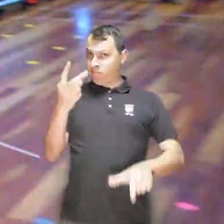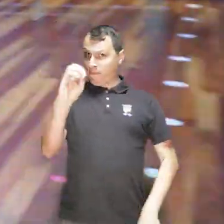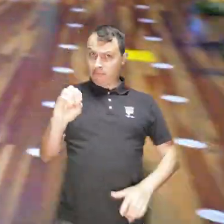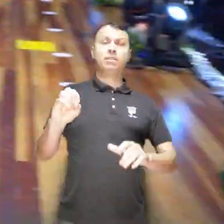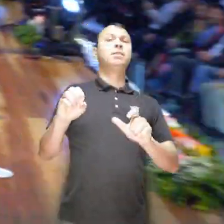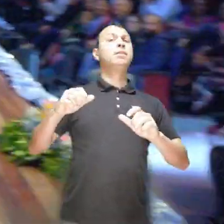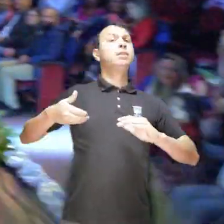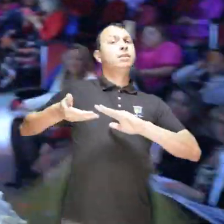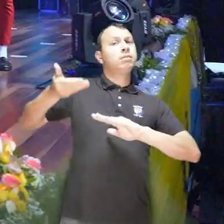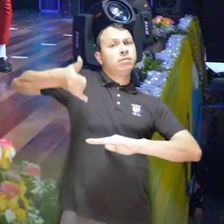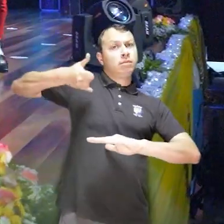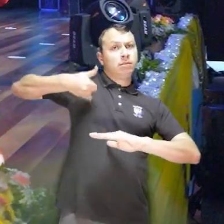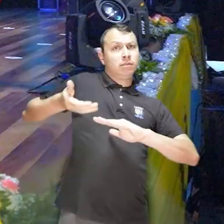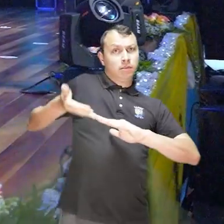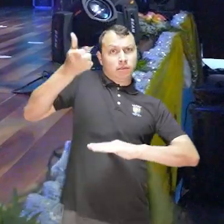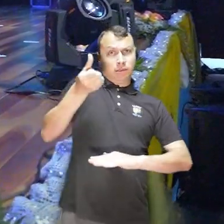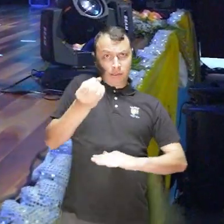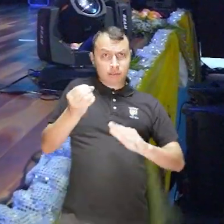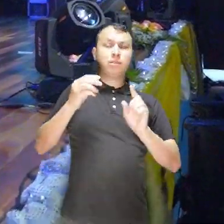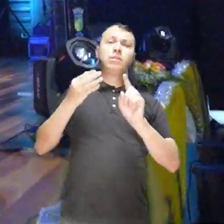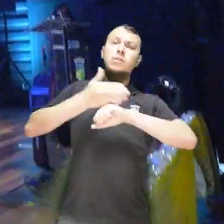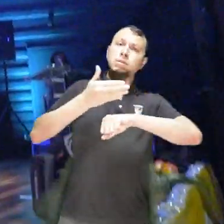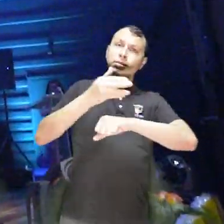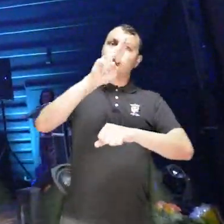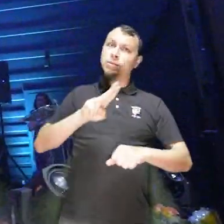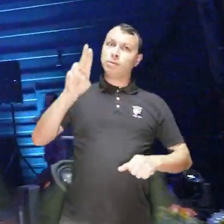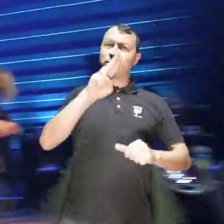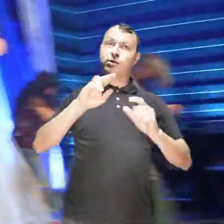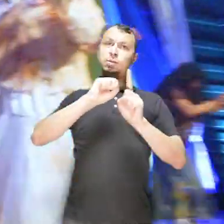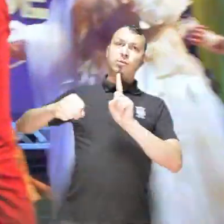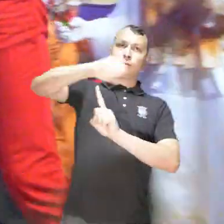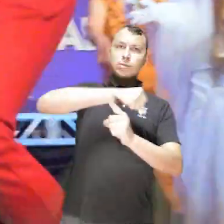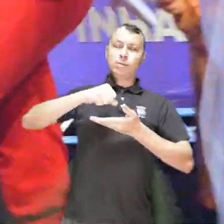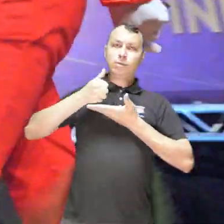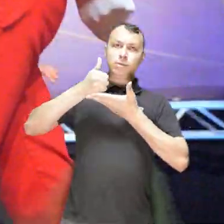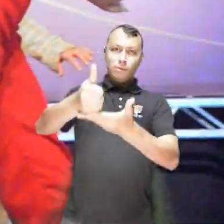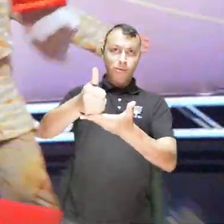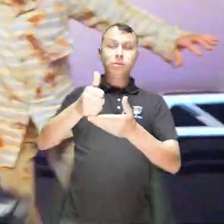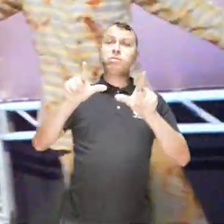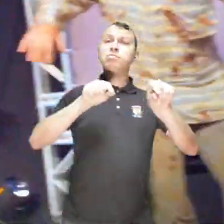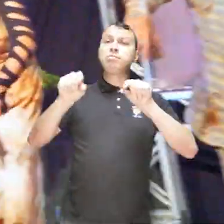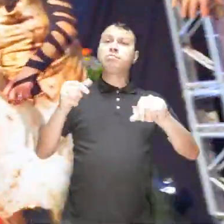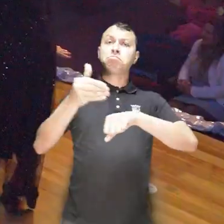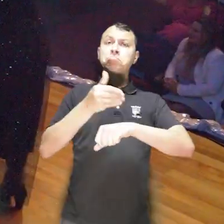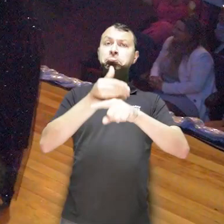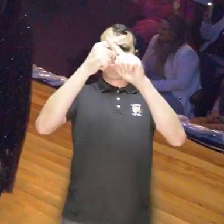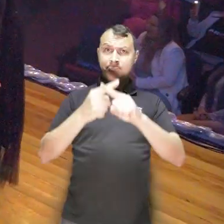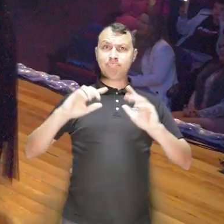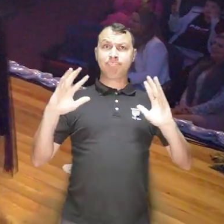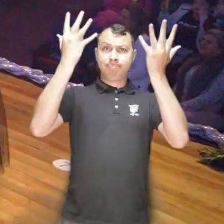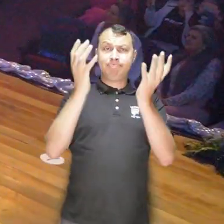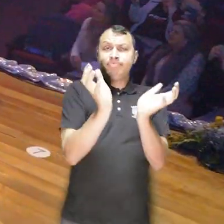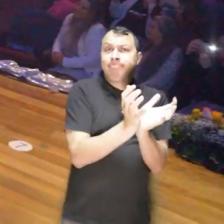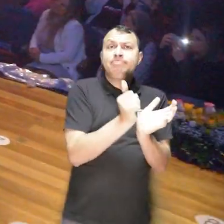todos com mais de 60 anos de idade e participantes dos serviços oferecidos pela Secretaria Municipal de Assistência Social, foram selecionados para participar